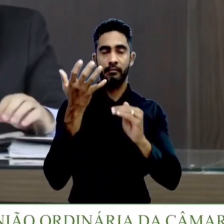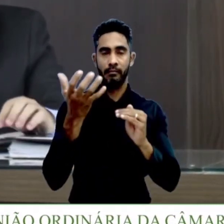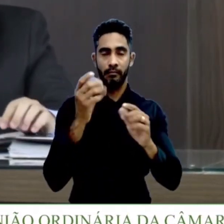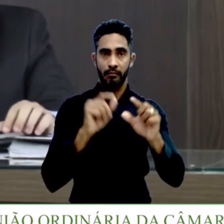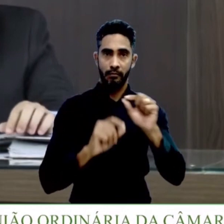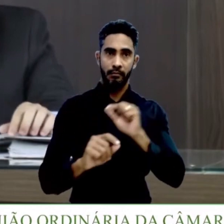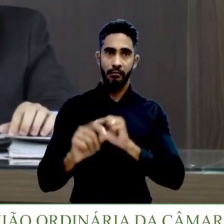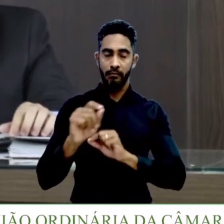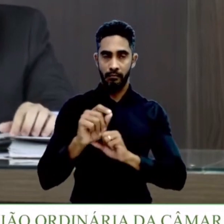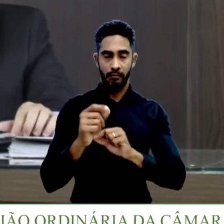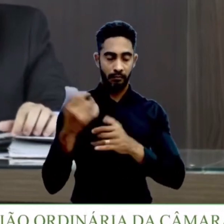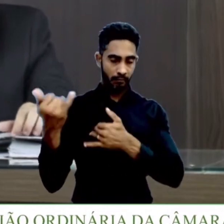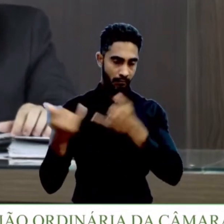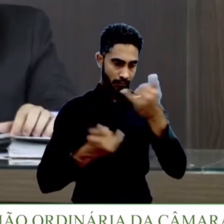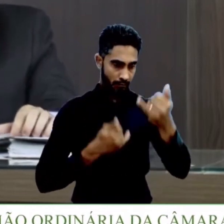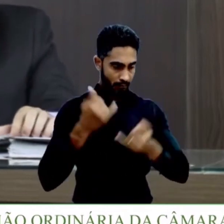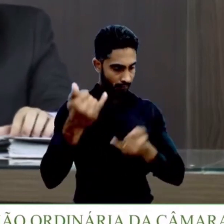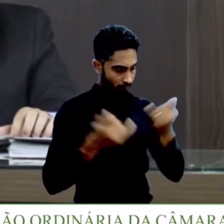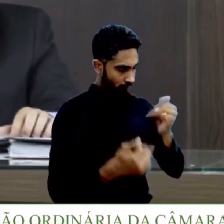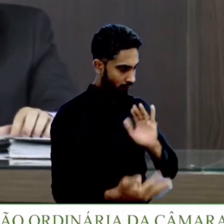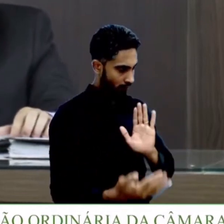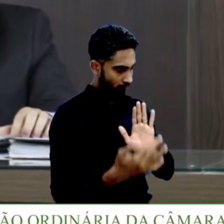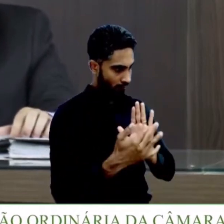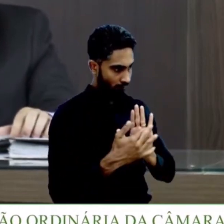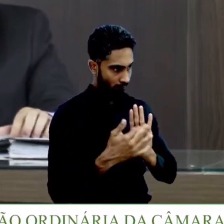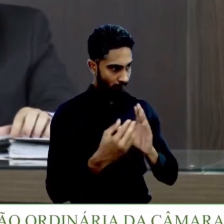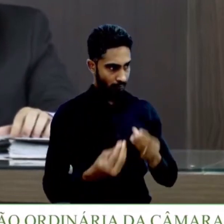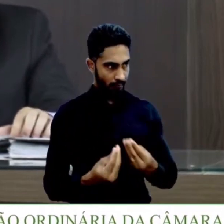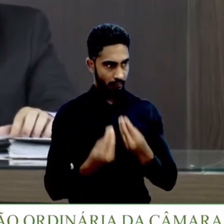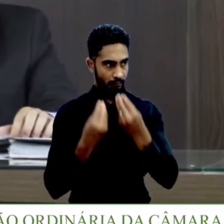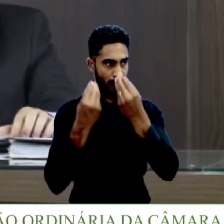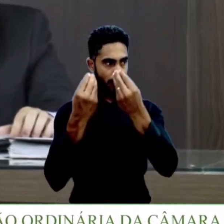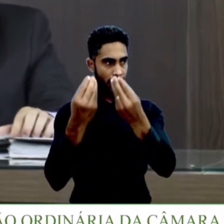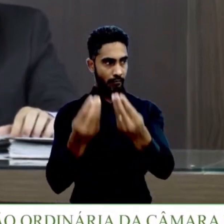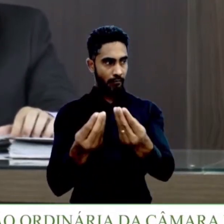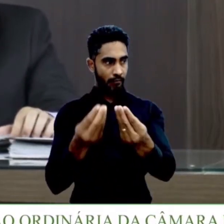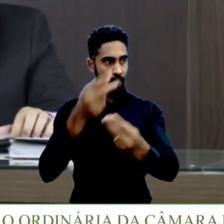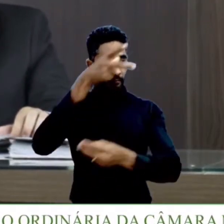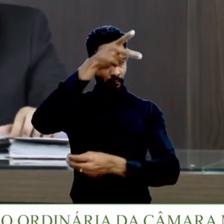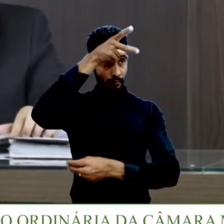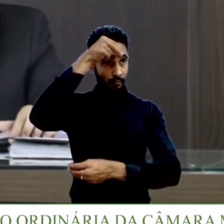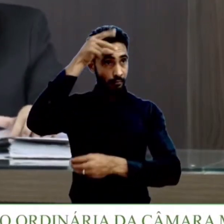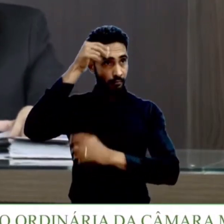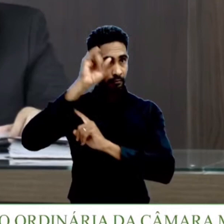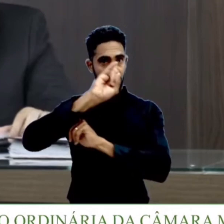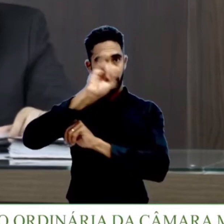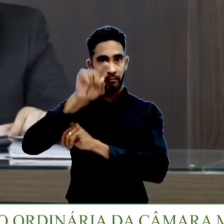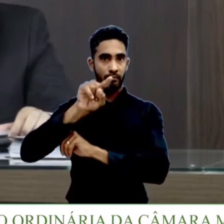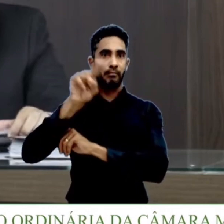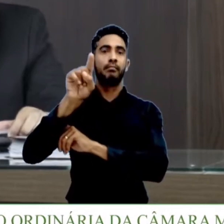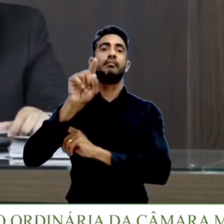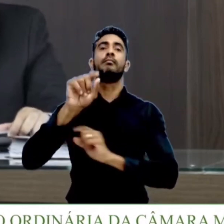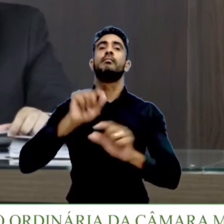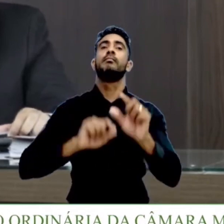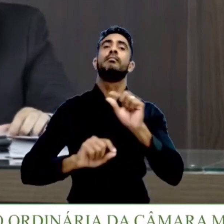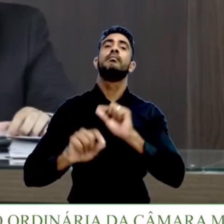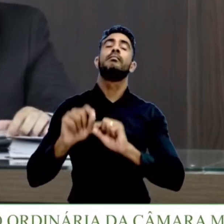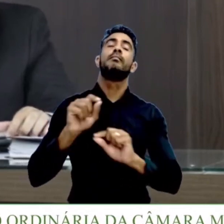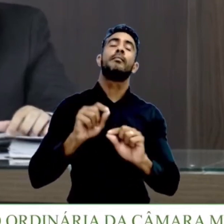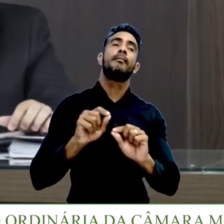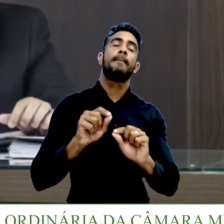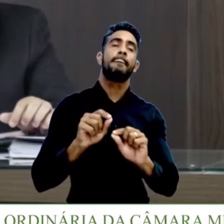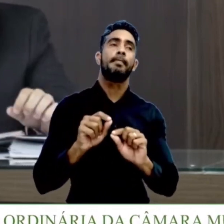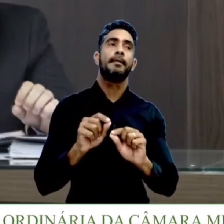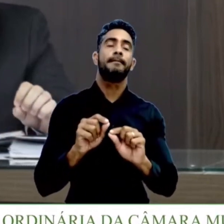que, após a tramitação regimental, seja encaminhado ao senhor prefeito José Aparecido Mendes Santos